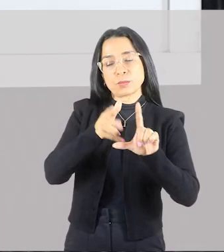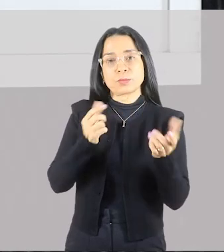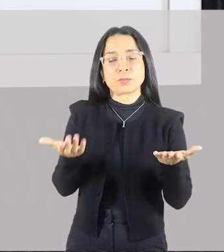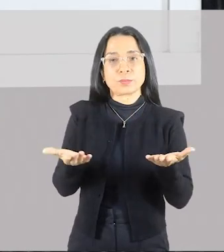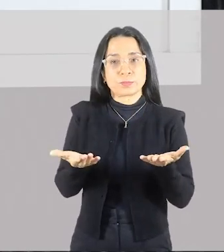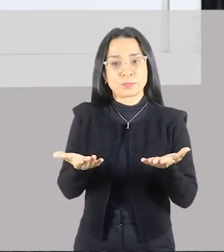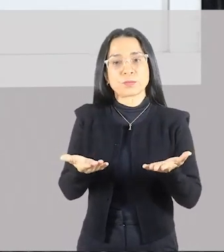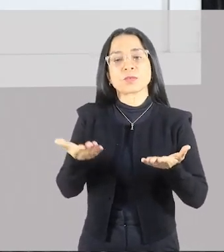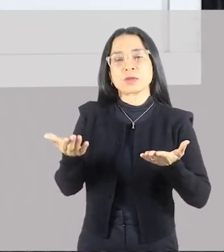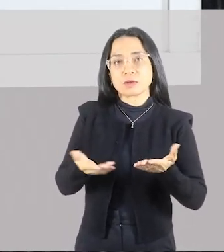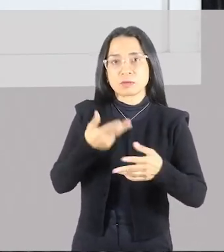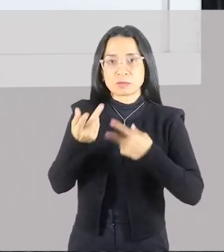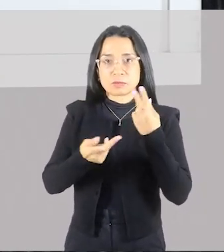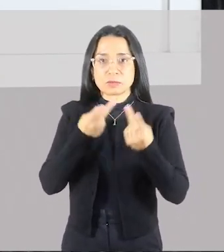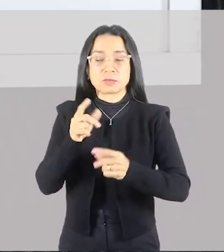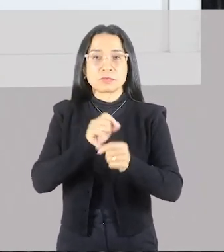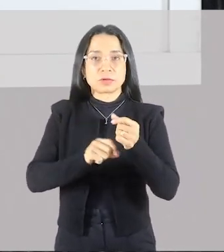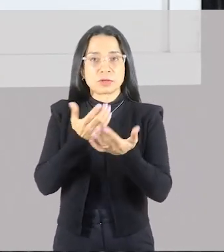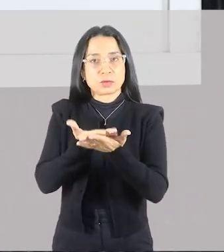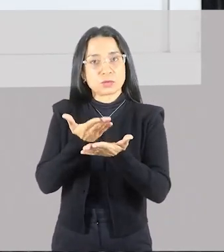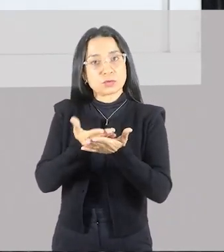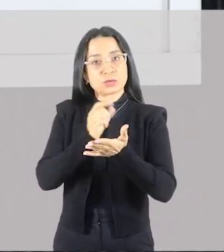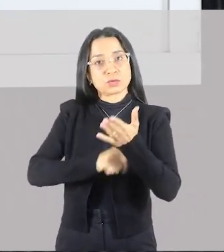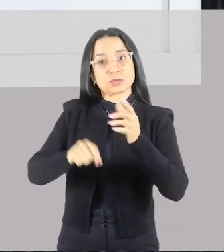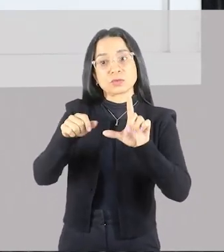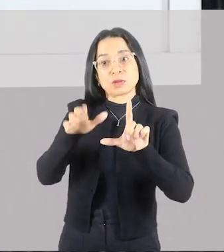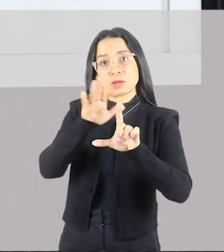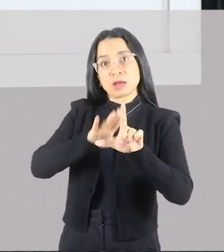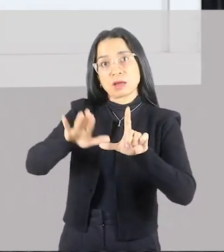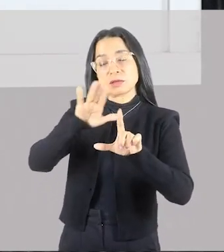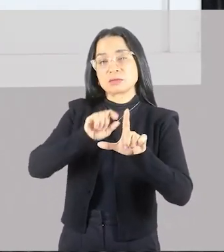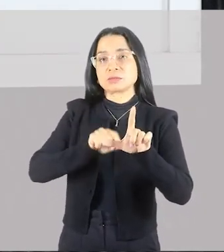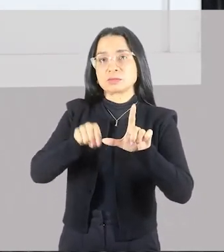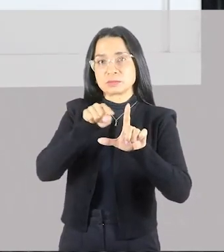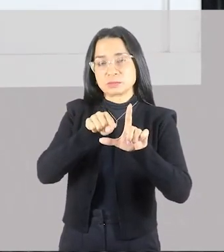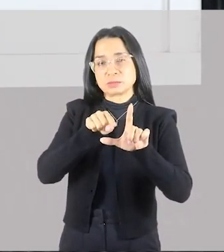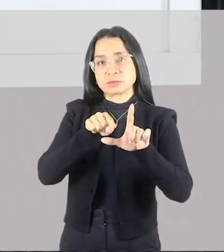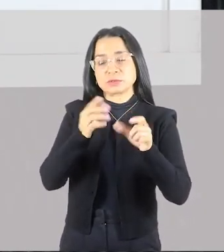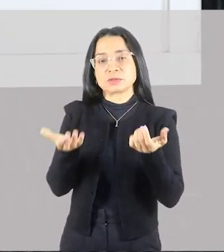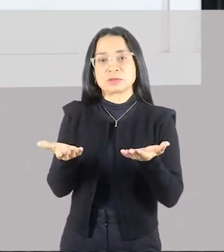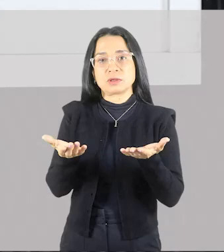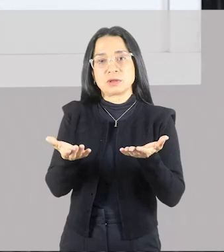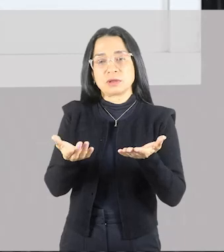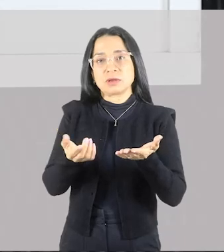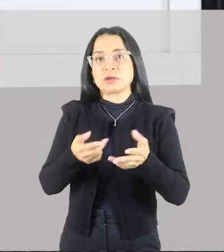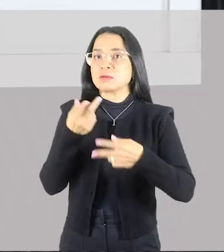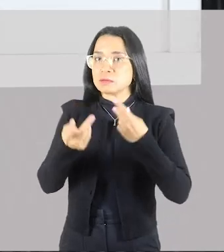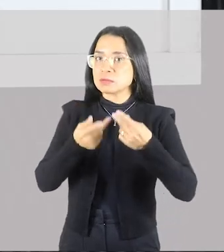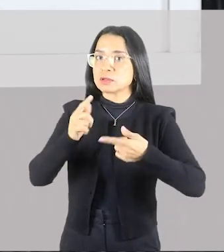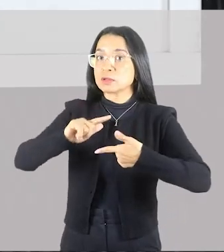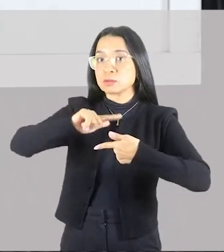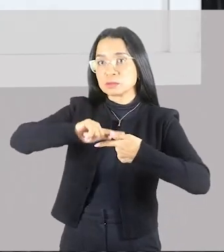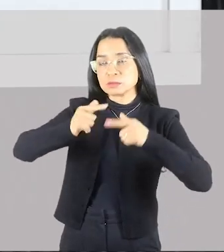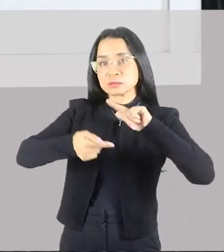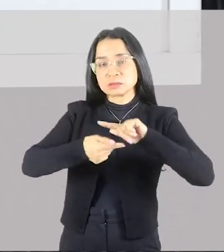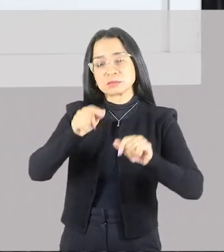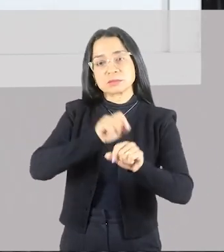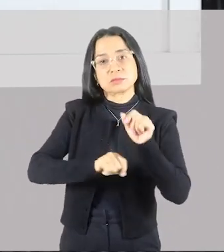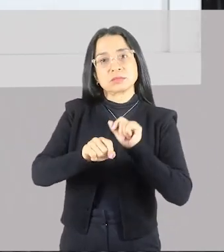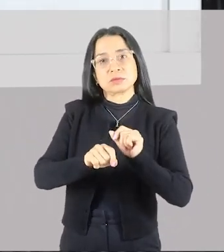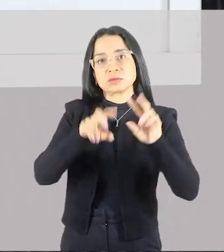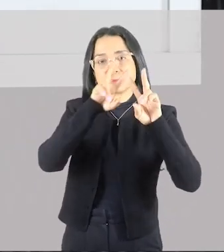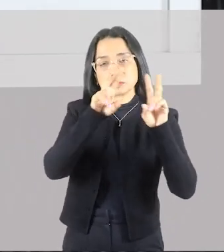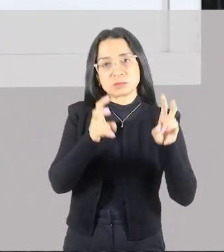gente vai falar um pouco da área de figuras planas, né? Ainda falando um pouco de geometria plana, um dos assuntos que